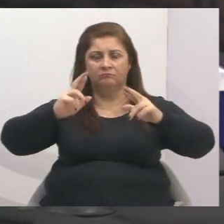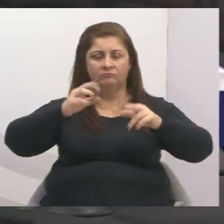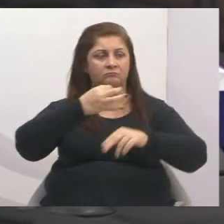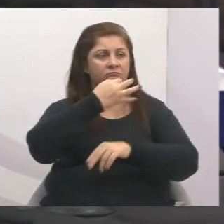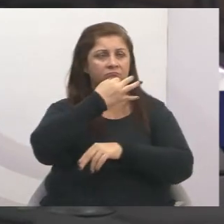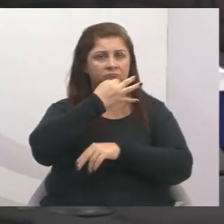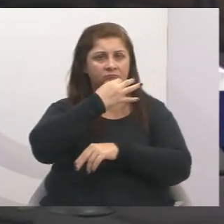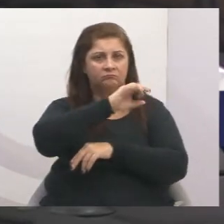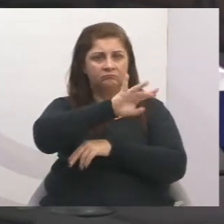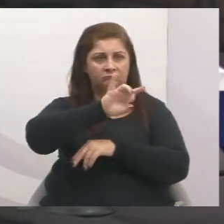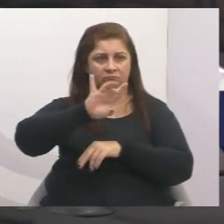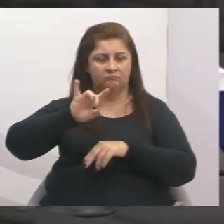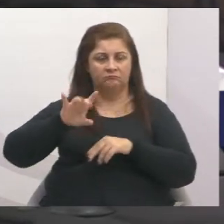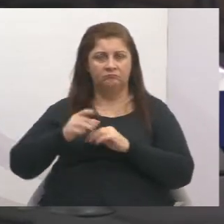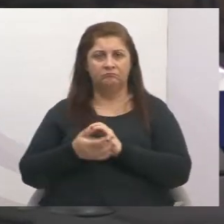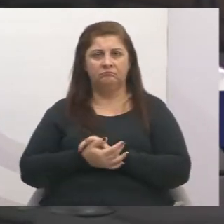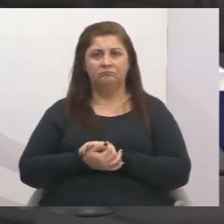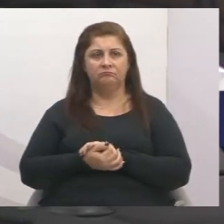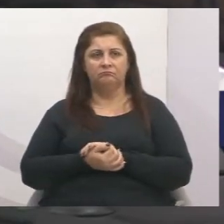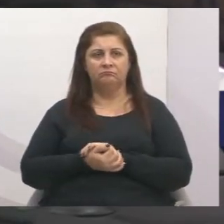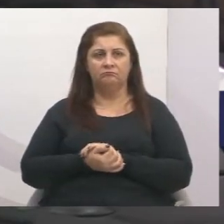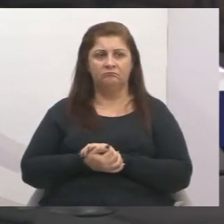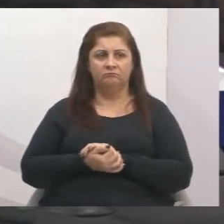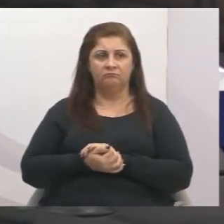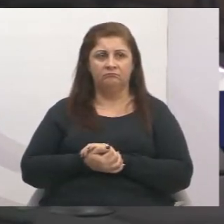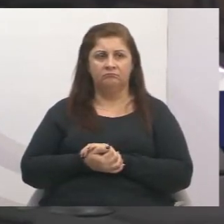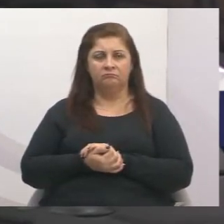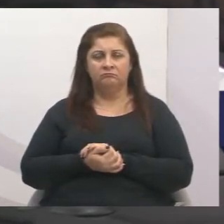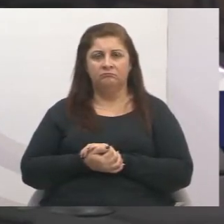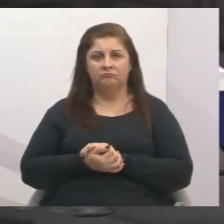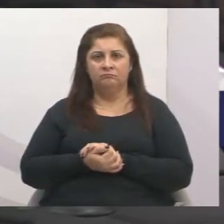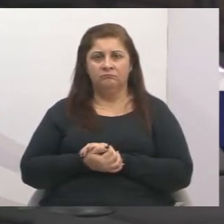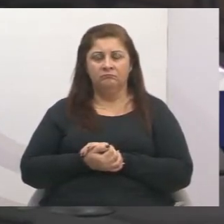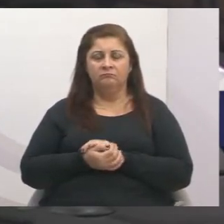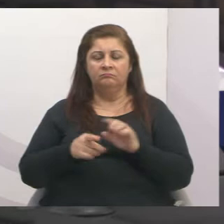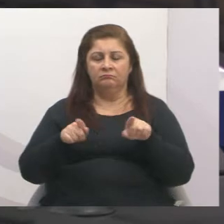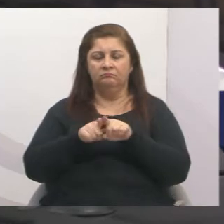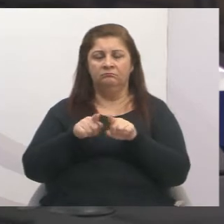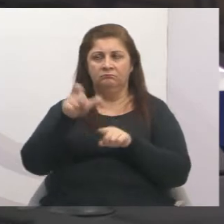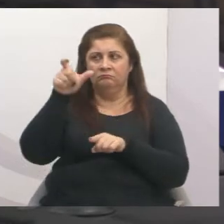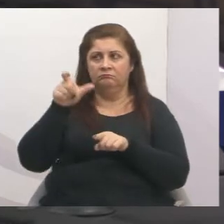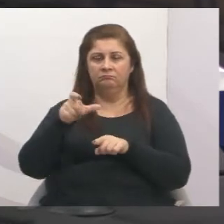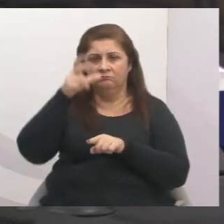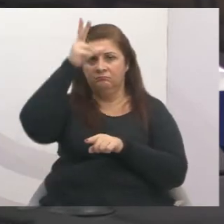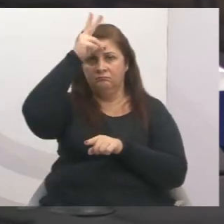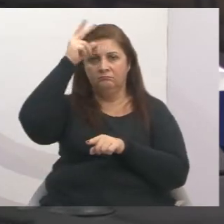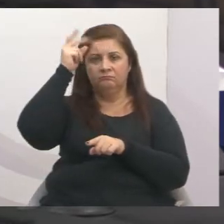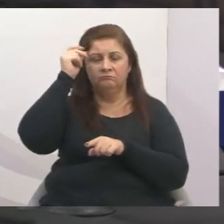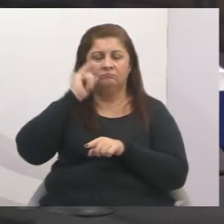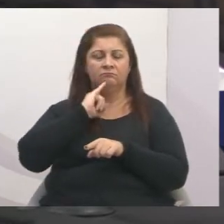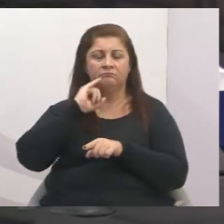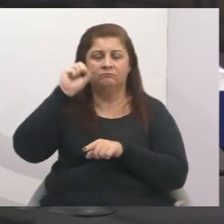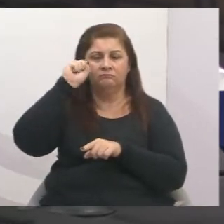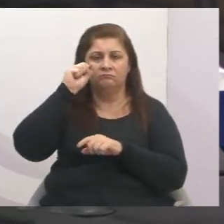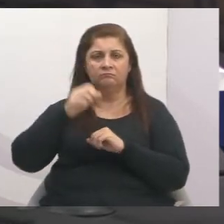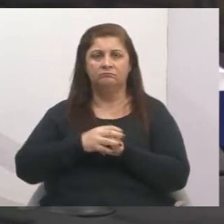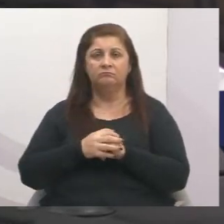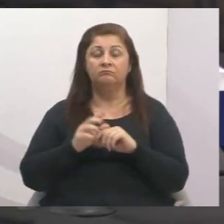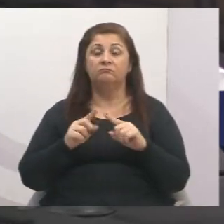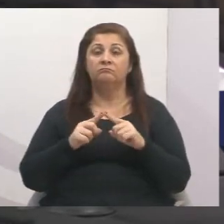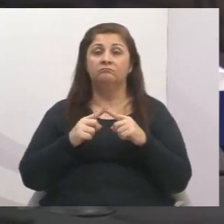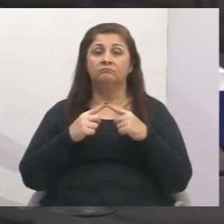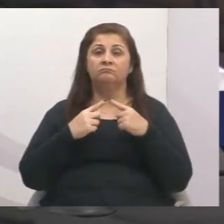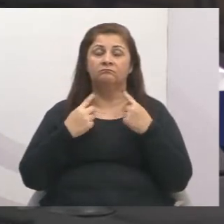um aqui dessa Câmara Municipal e do prefeito municipal Isaías Santana, mas eu